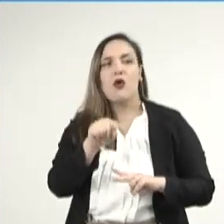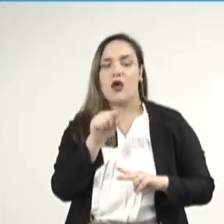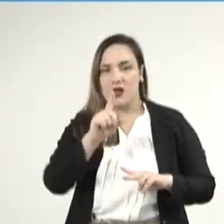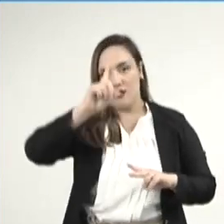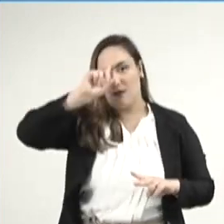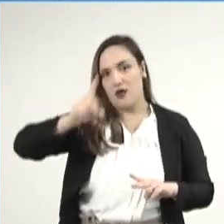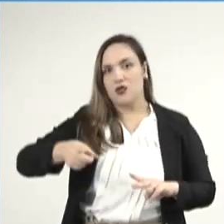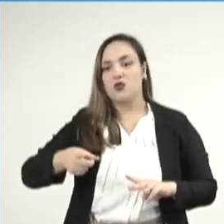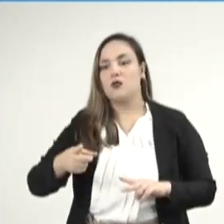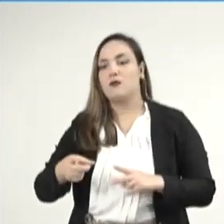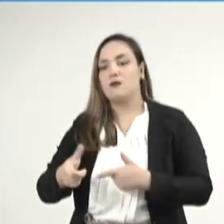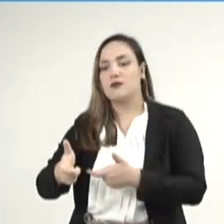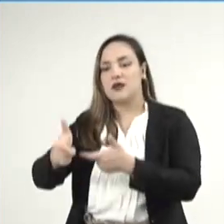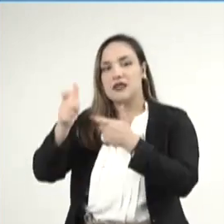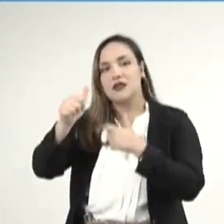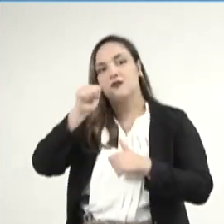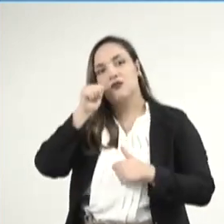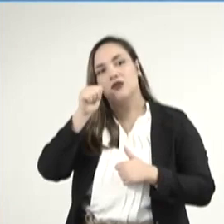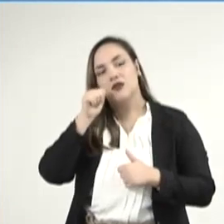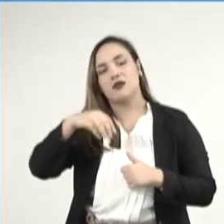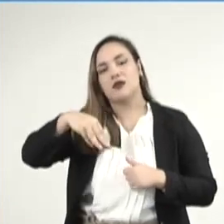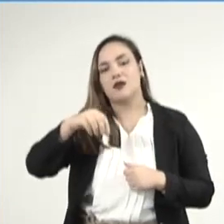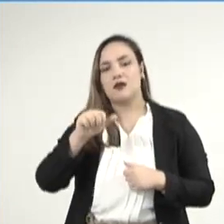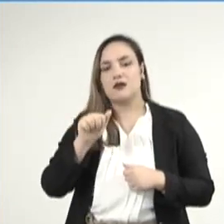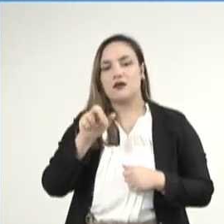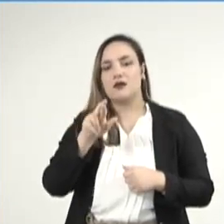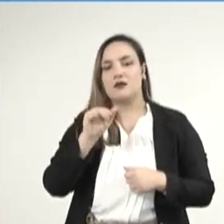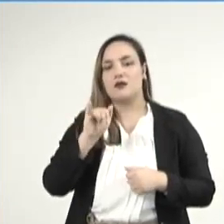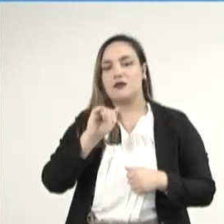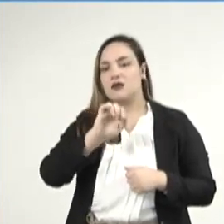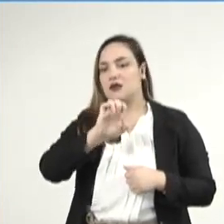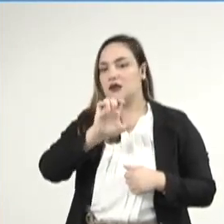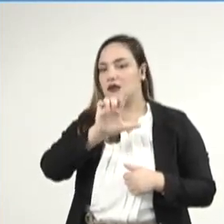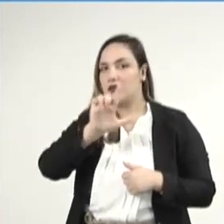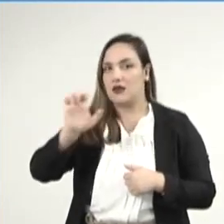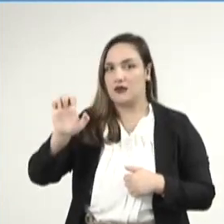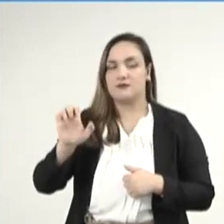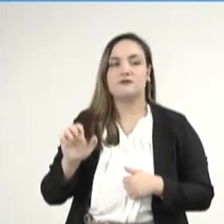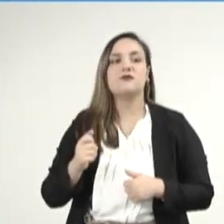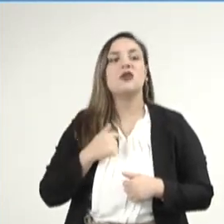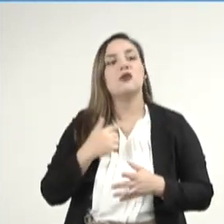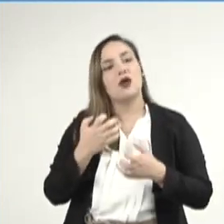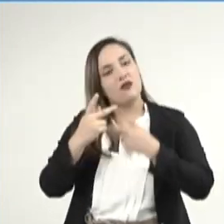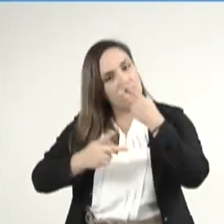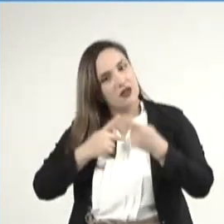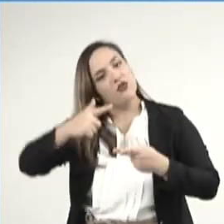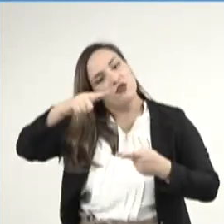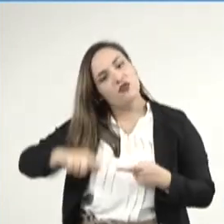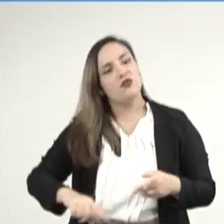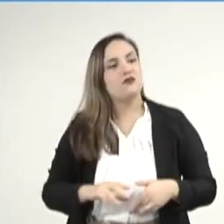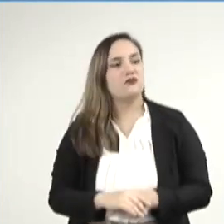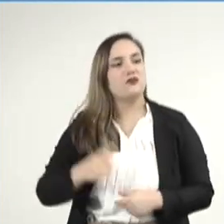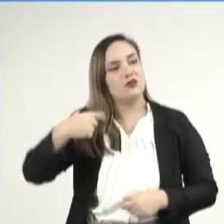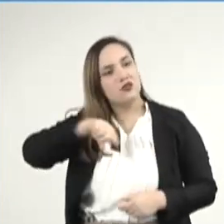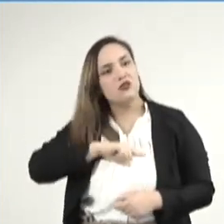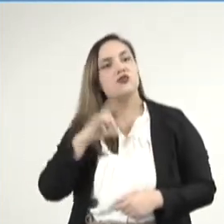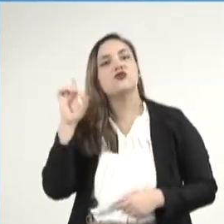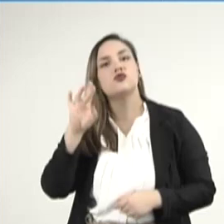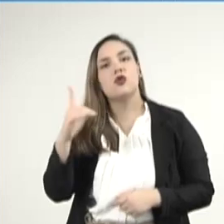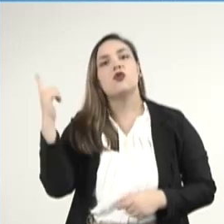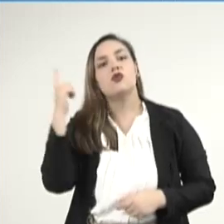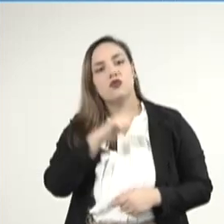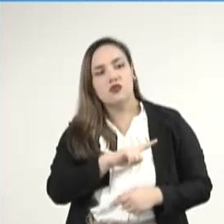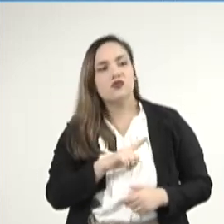mandantes, e eu quero aqui reafirmar que nós só chegamos a